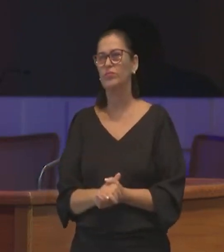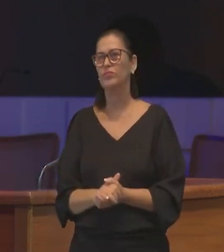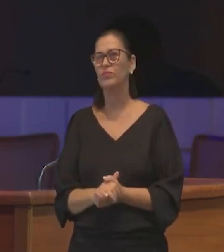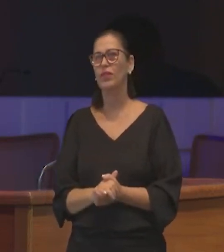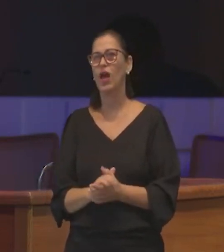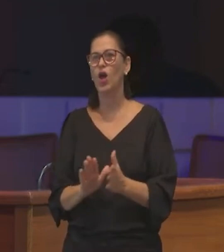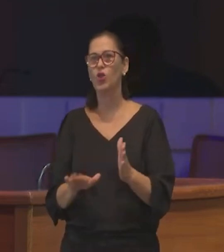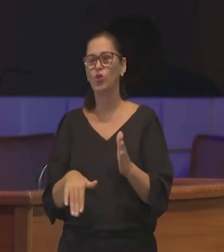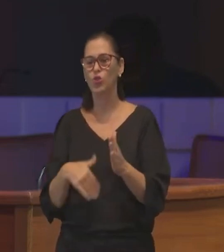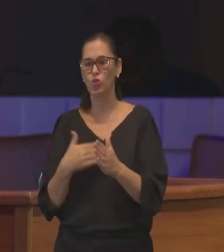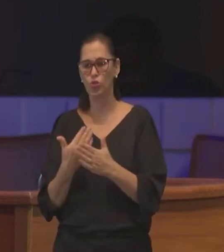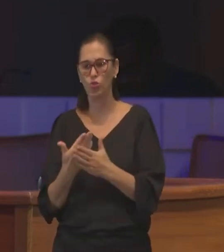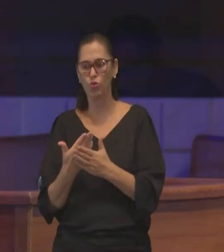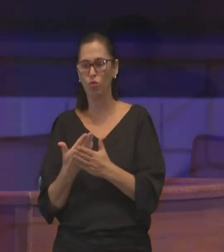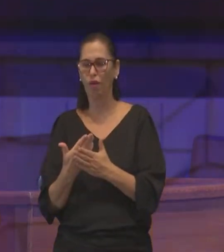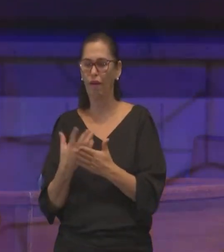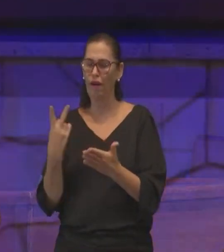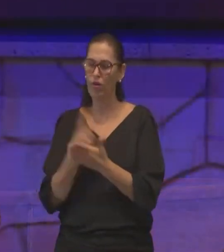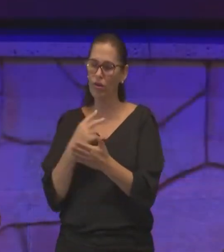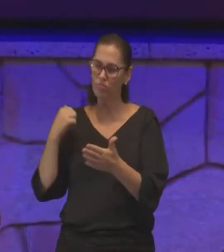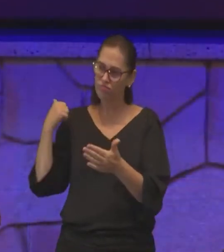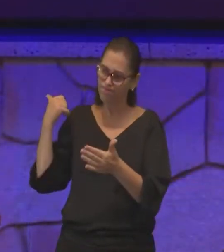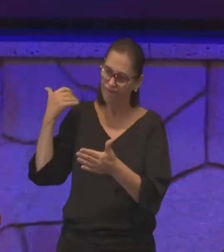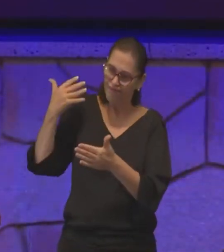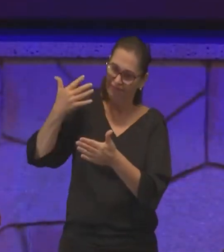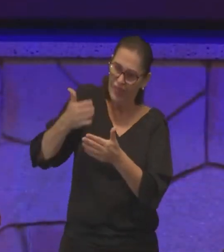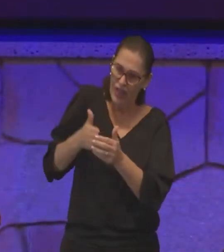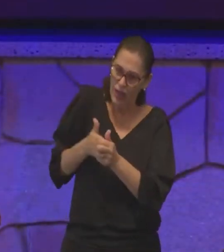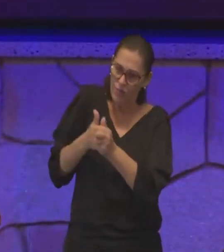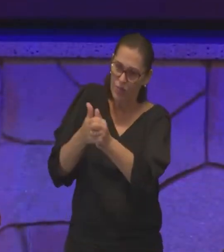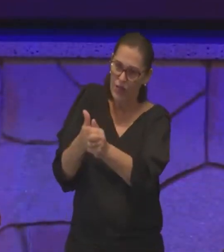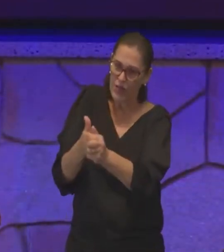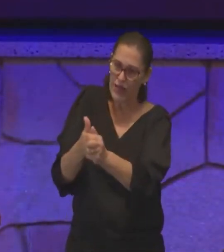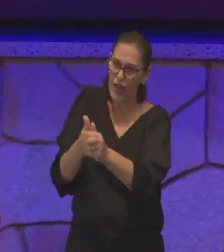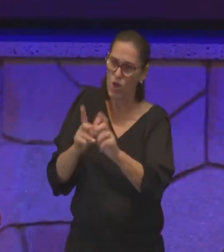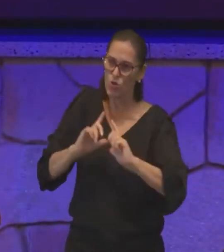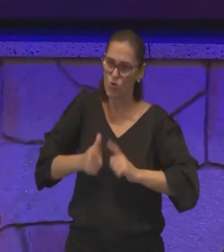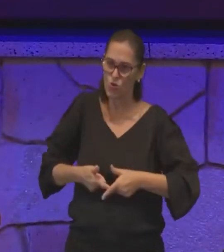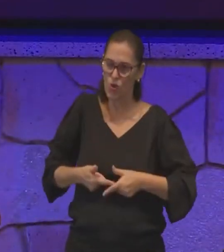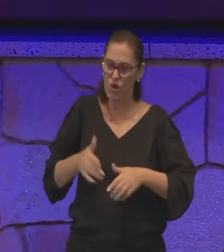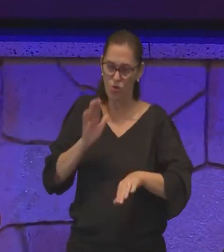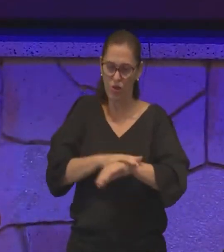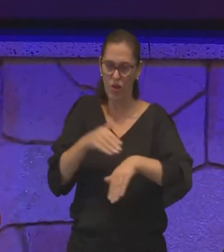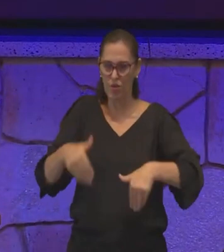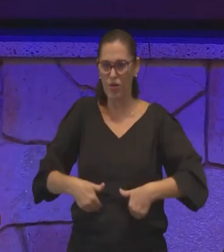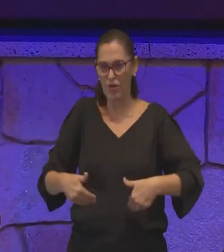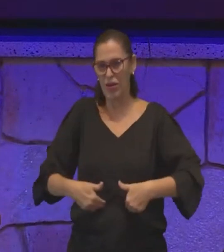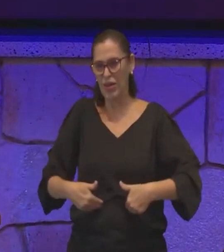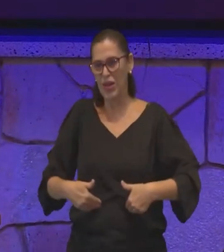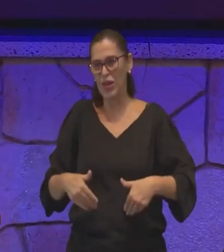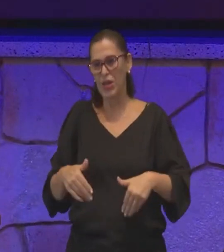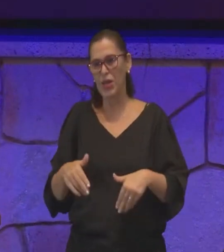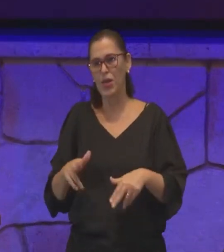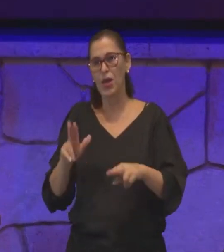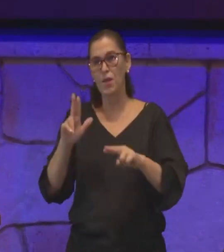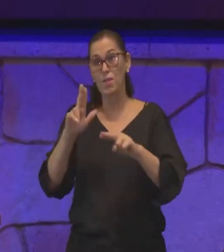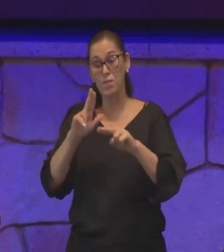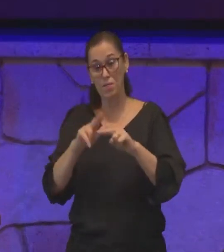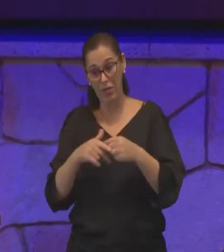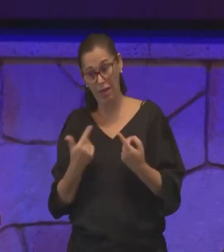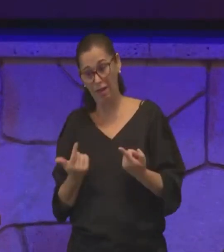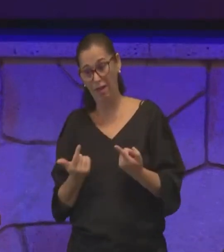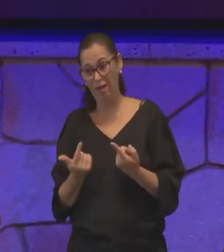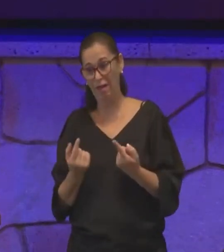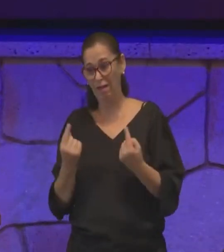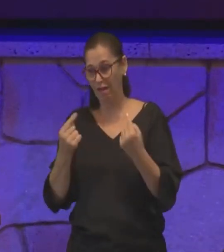Toda a cadeia de acontecimentos que levaria Israel para o Egito no tempo da fome é posta em movimento através das rivalidades e